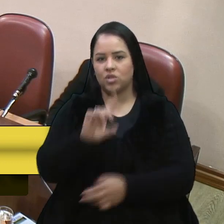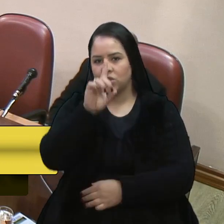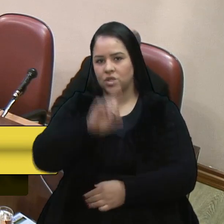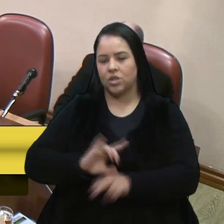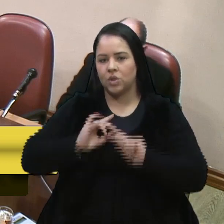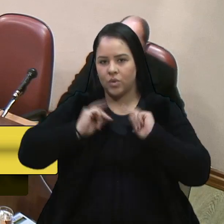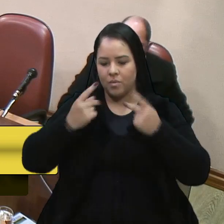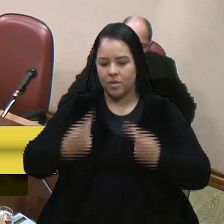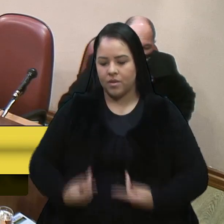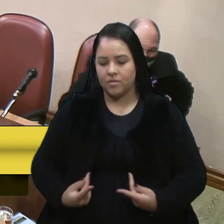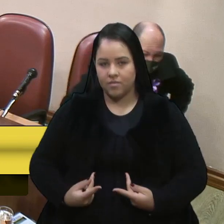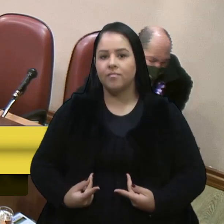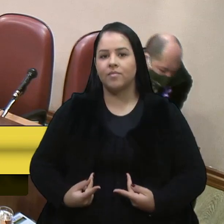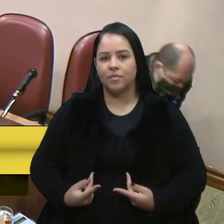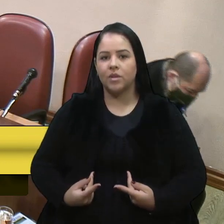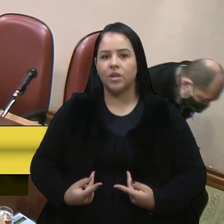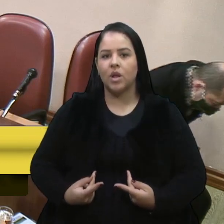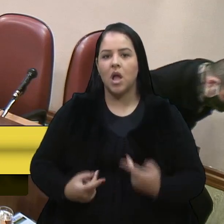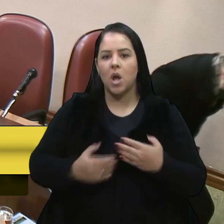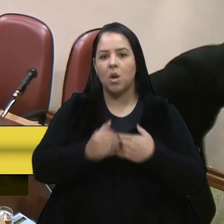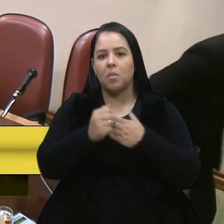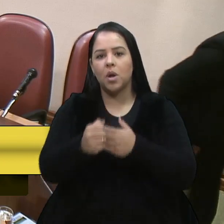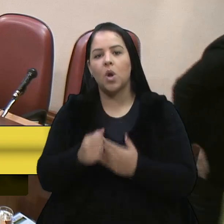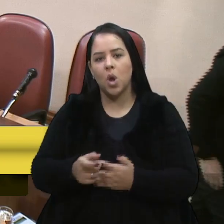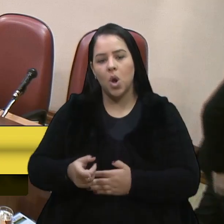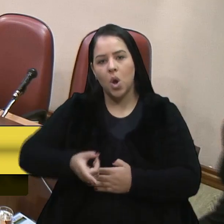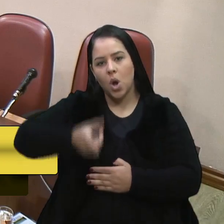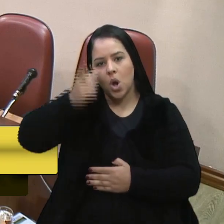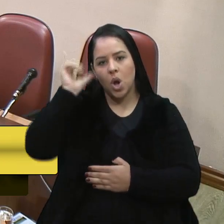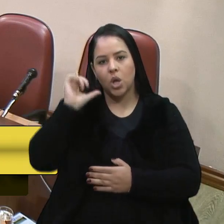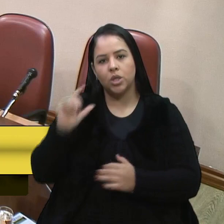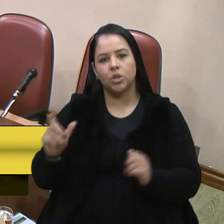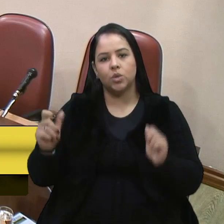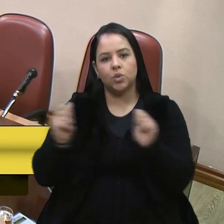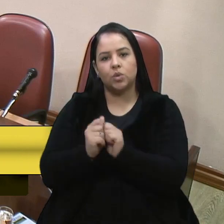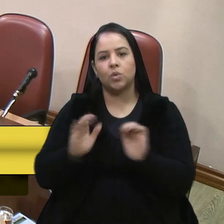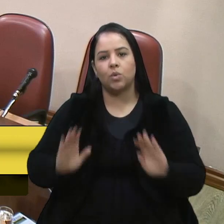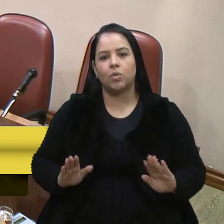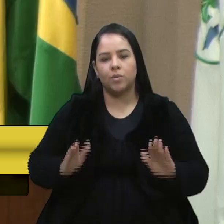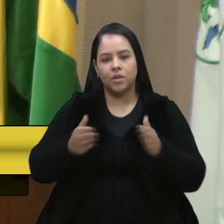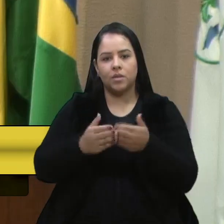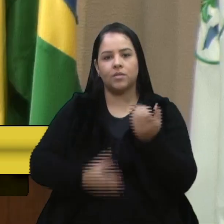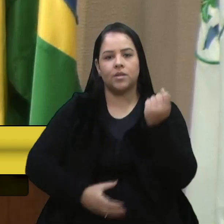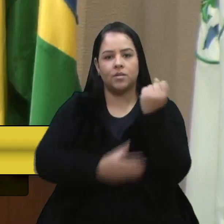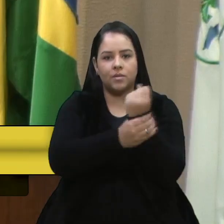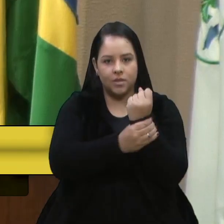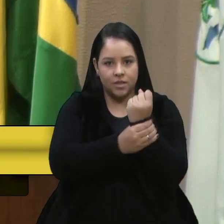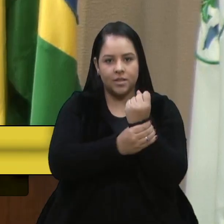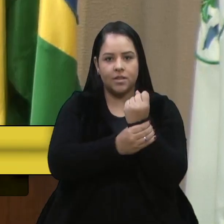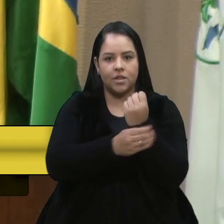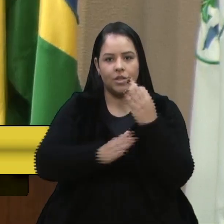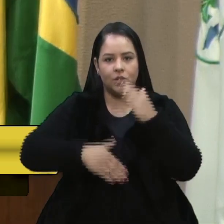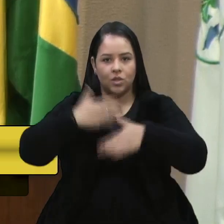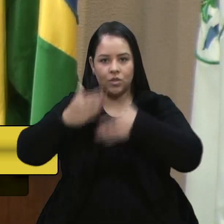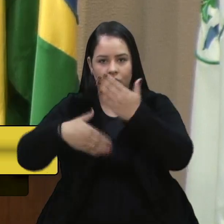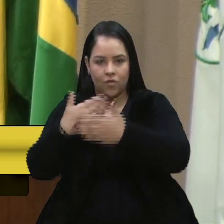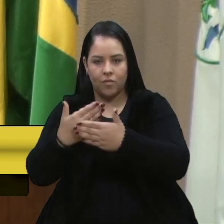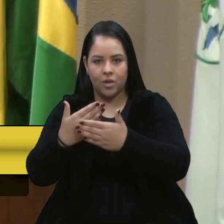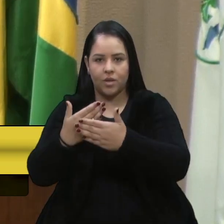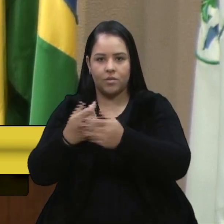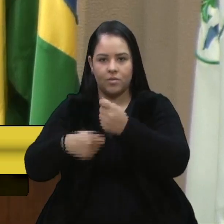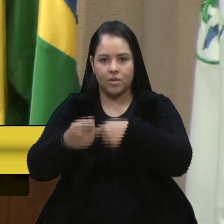e Cidadania acompanhou ontem, juntamente com a Comissão de Segurança, a Comissão de Desenvolvimento